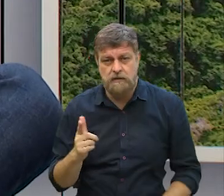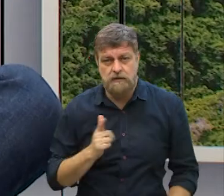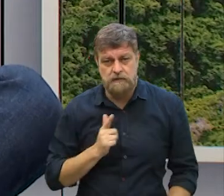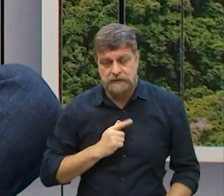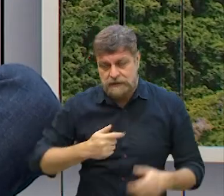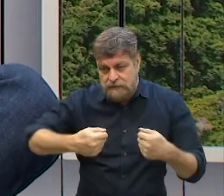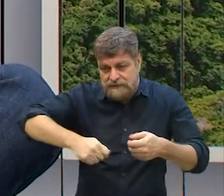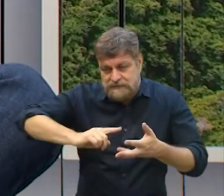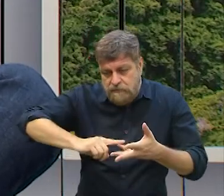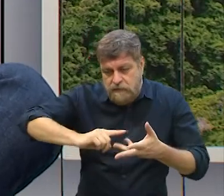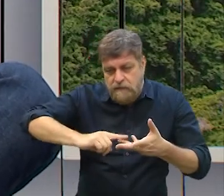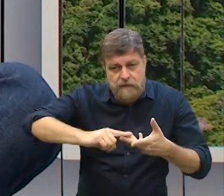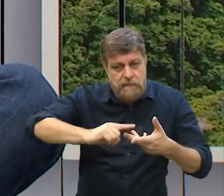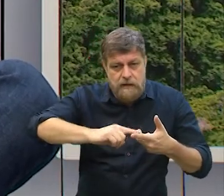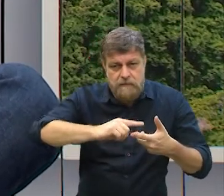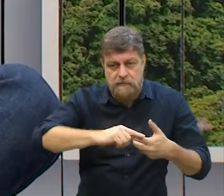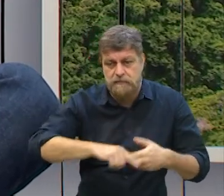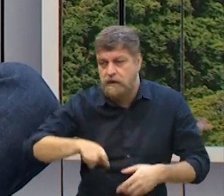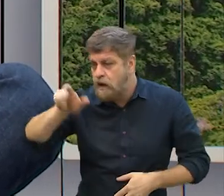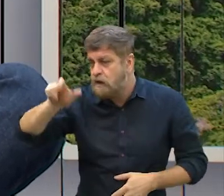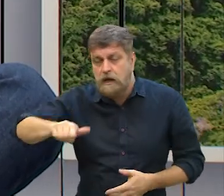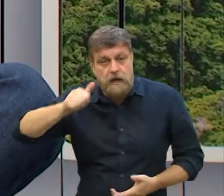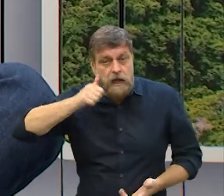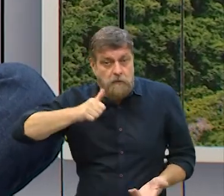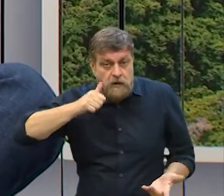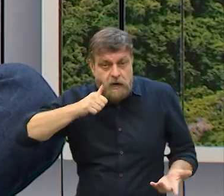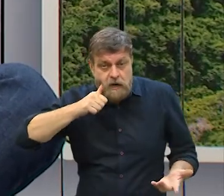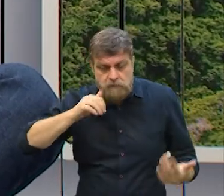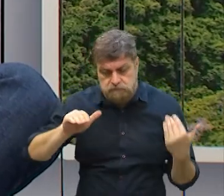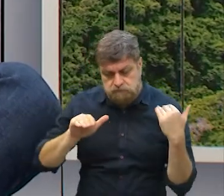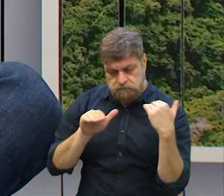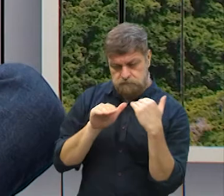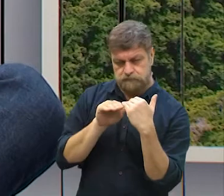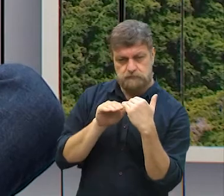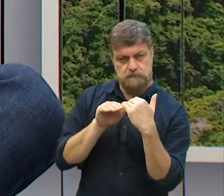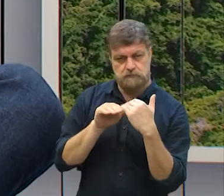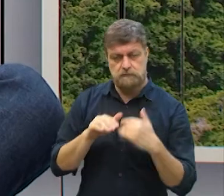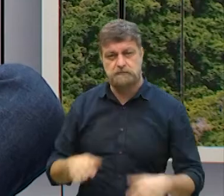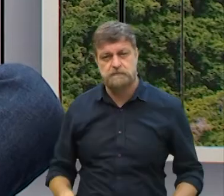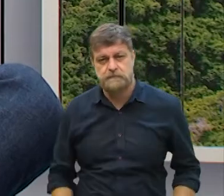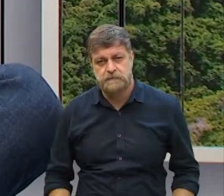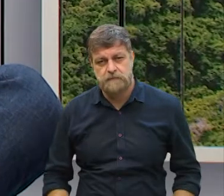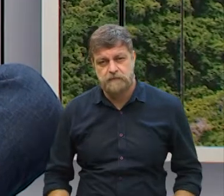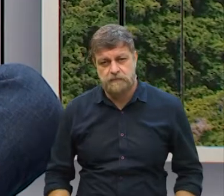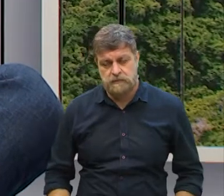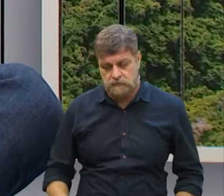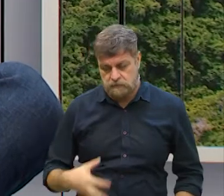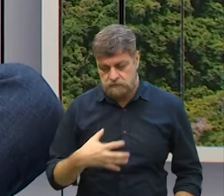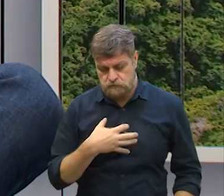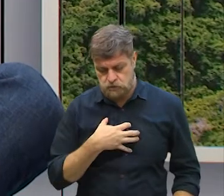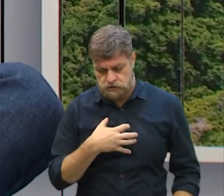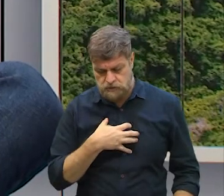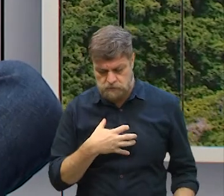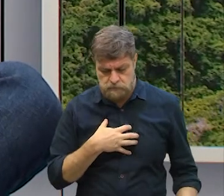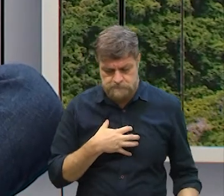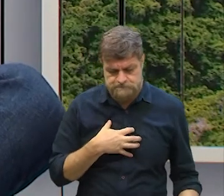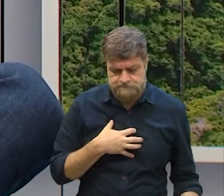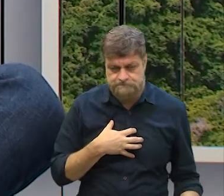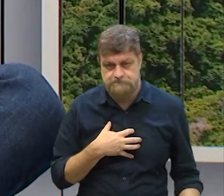às vezes as mesmas necessidades da mulher. Enfim, eu acho que de uma